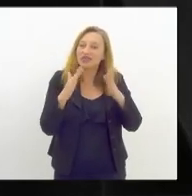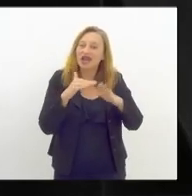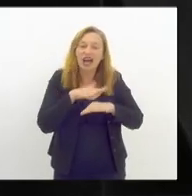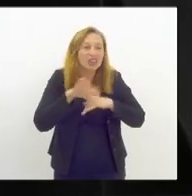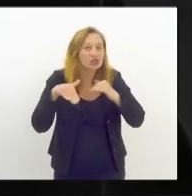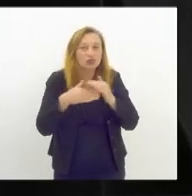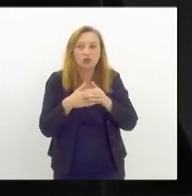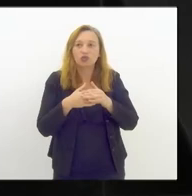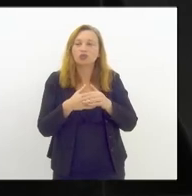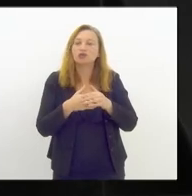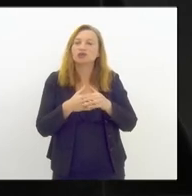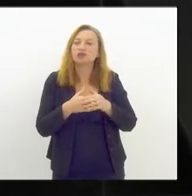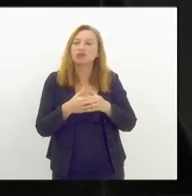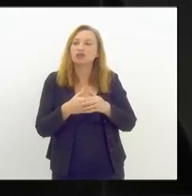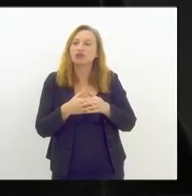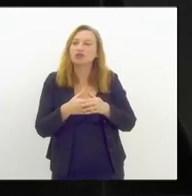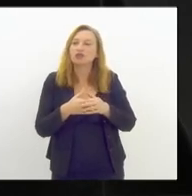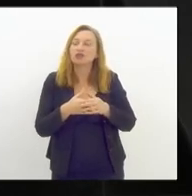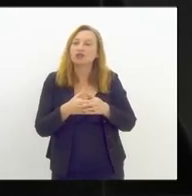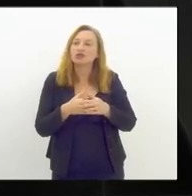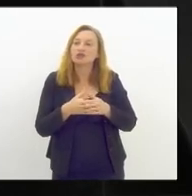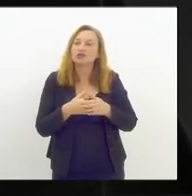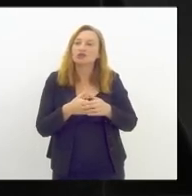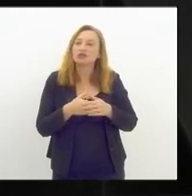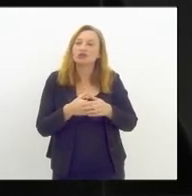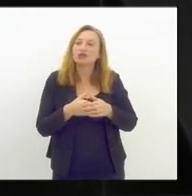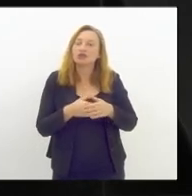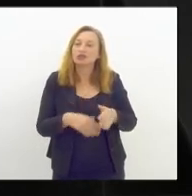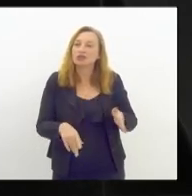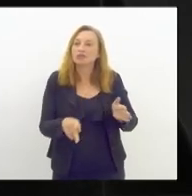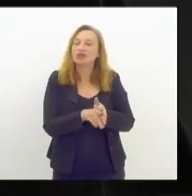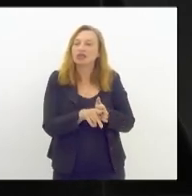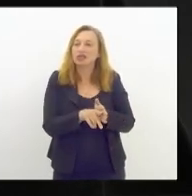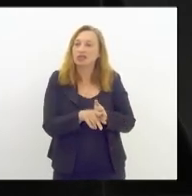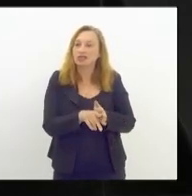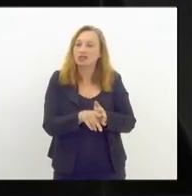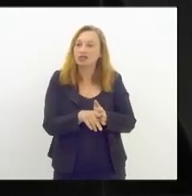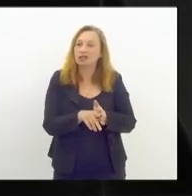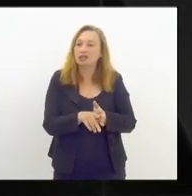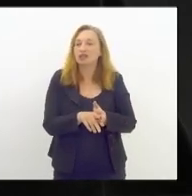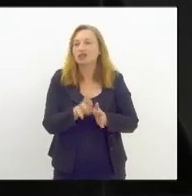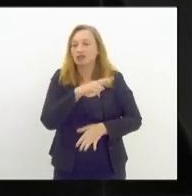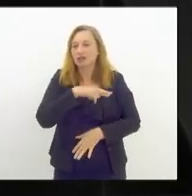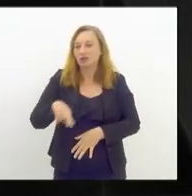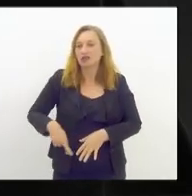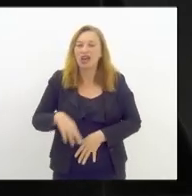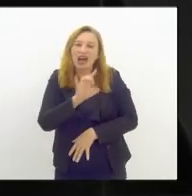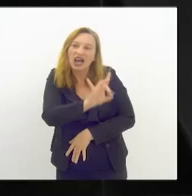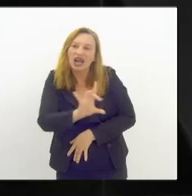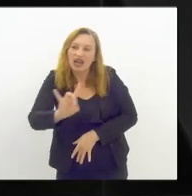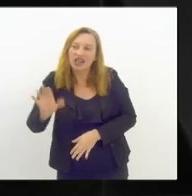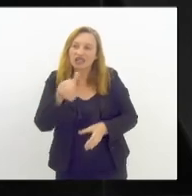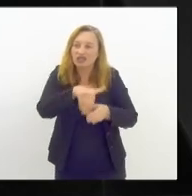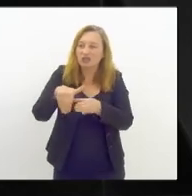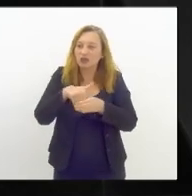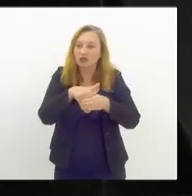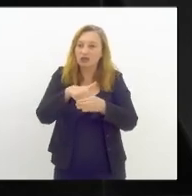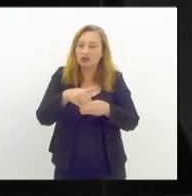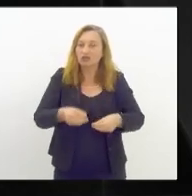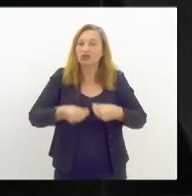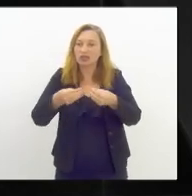também garantiram a minha eleição fazendo parte da legenda do republicanos a cada voto que foi colocada